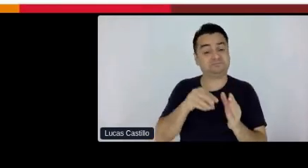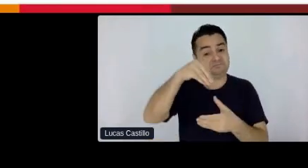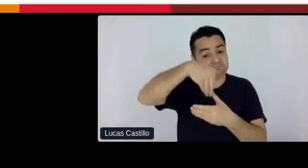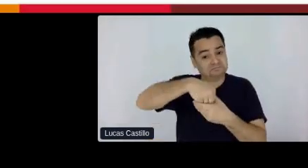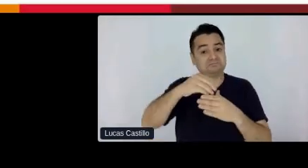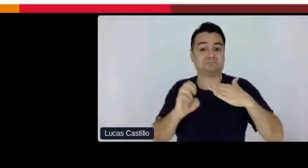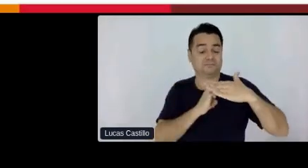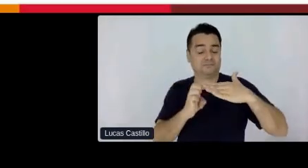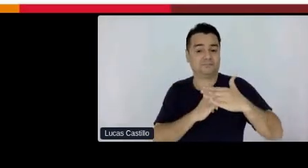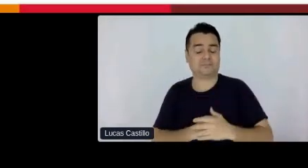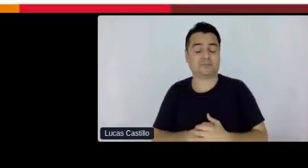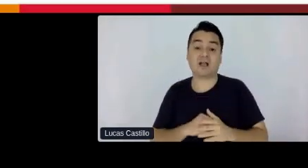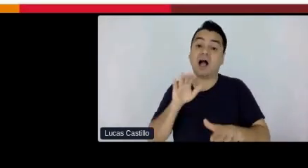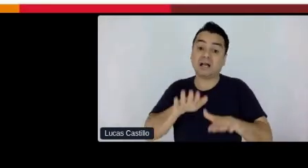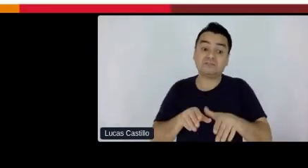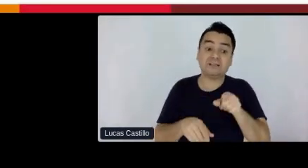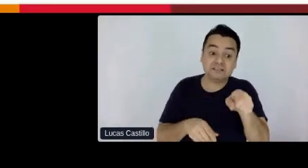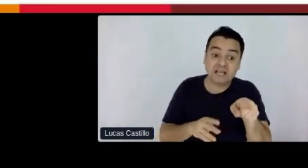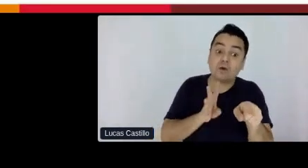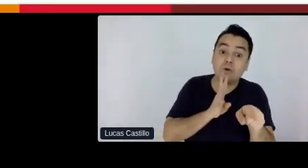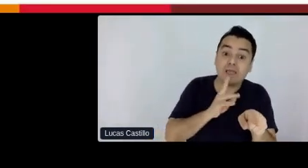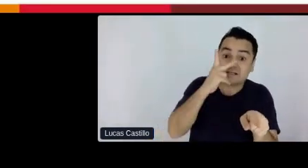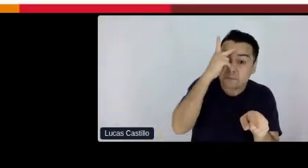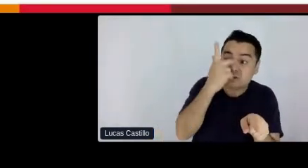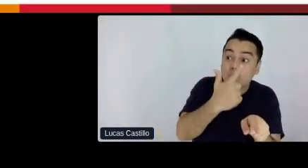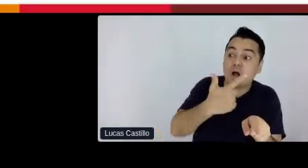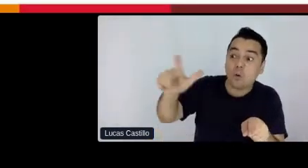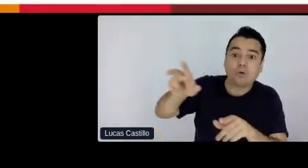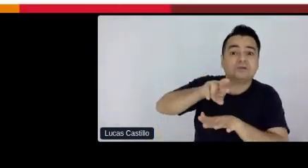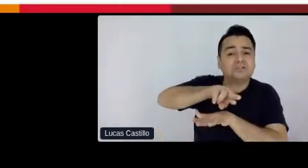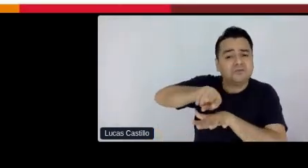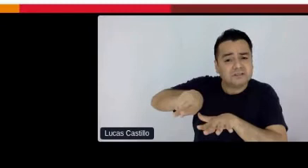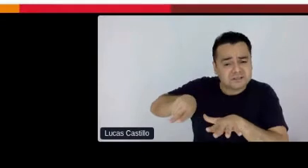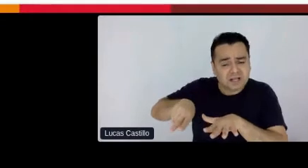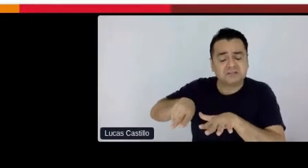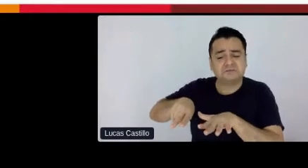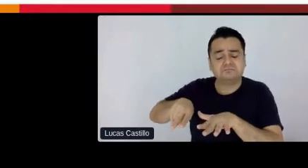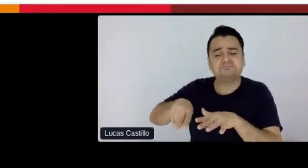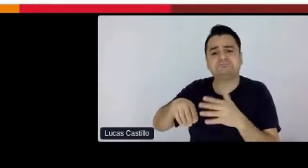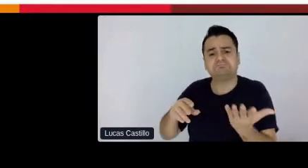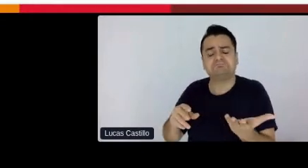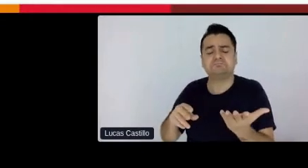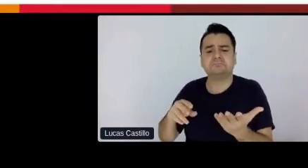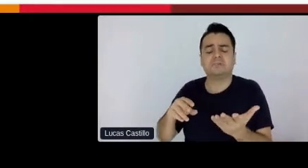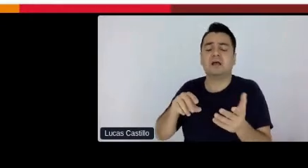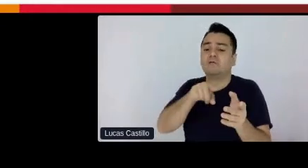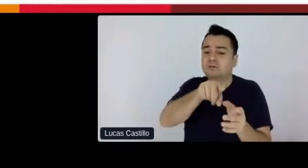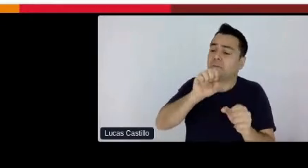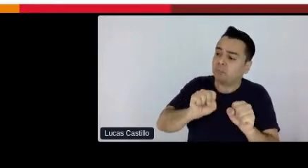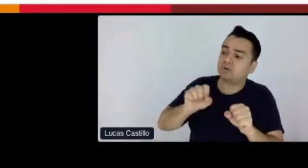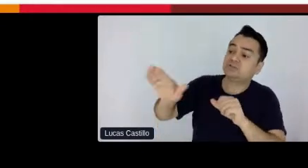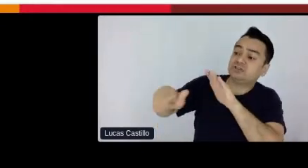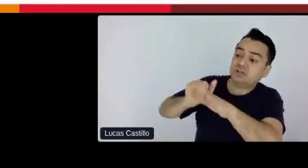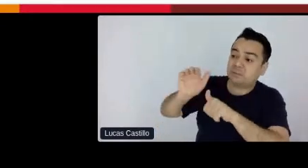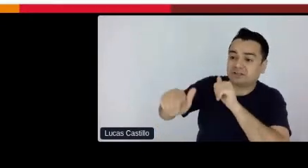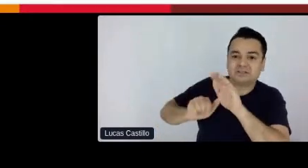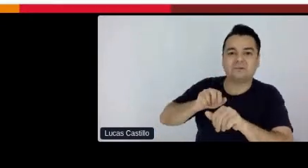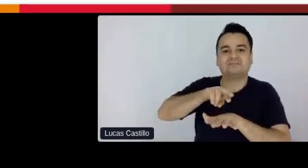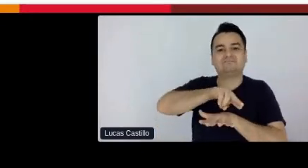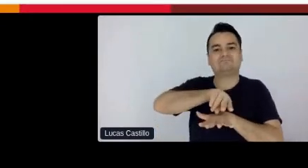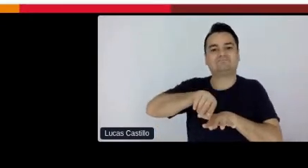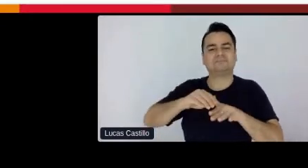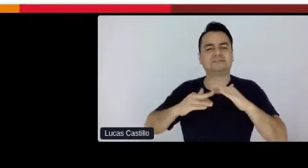com outros candidatos, né, que fazem parte da diversidade, e aí você pode contratar mais talentos